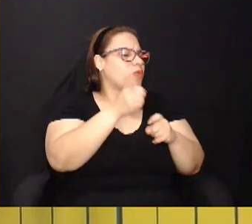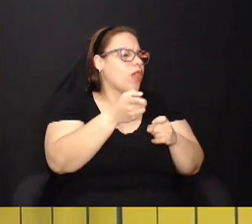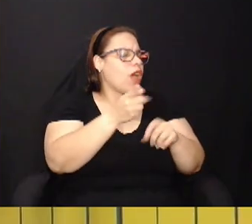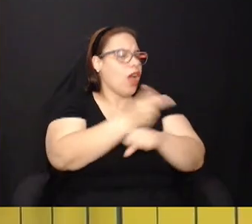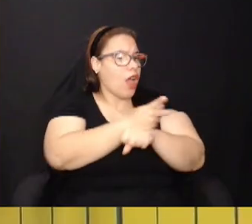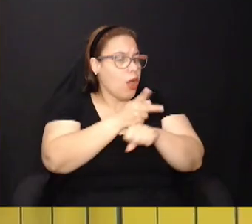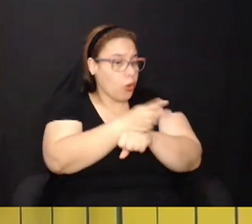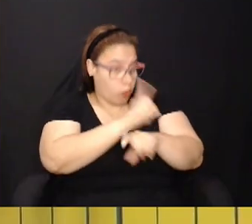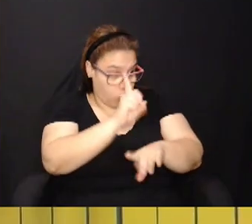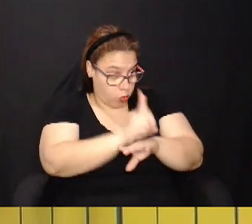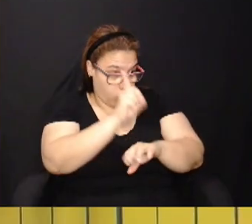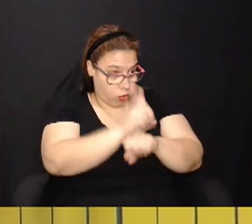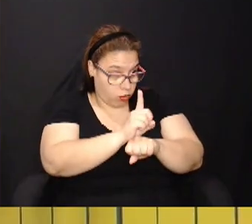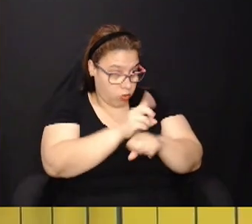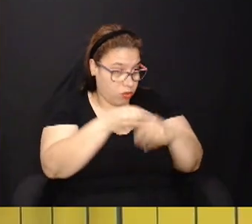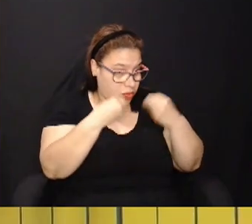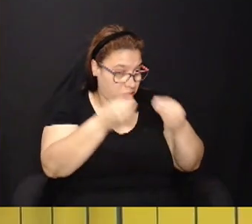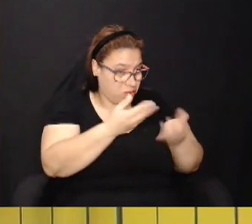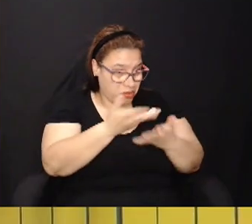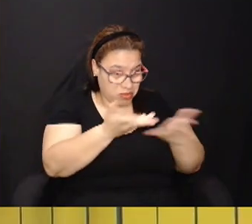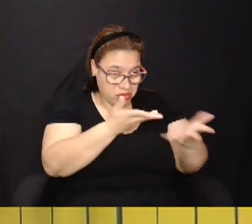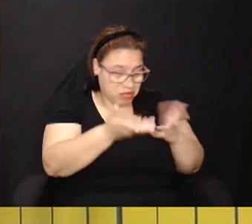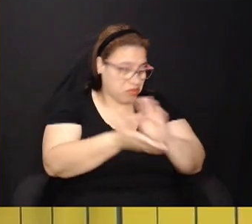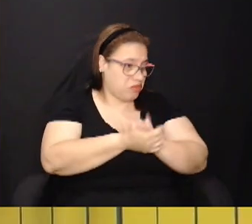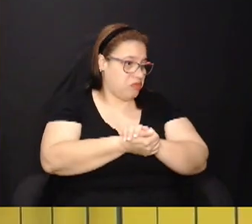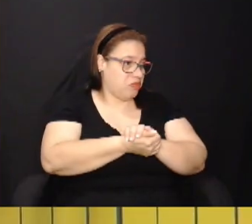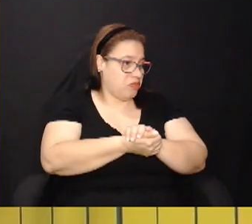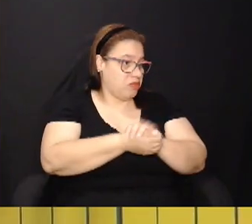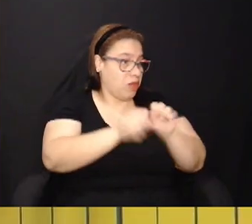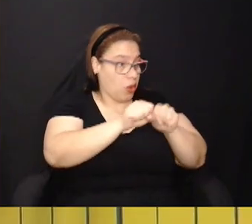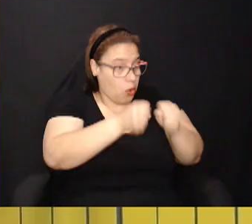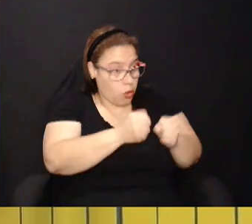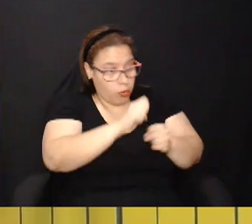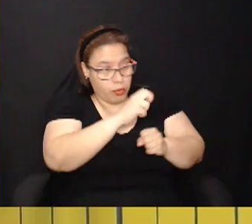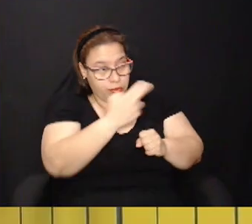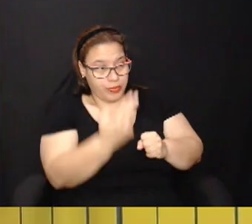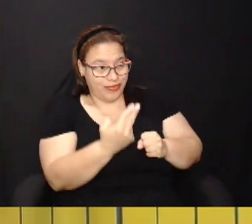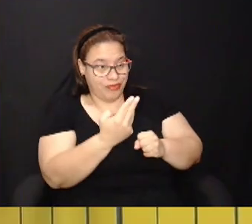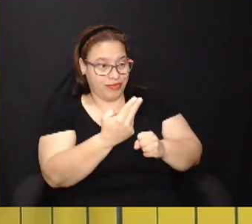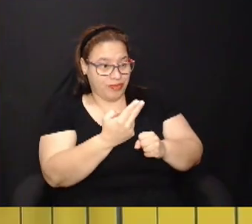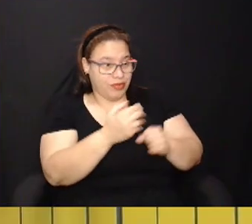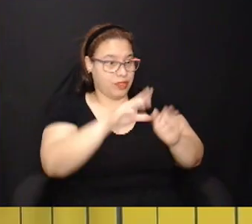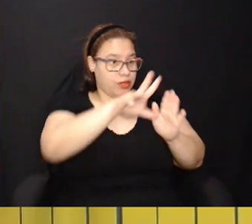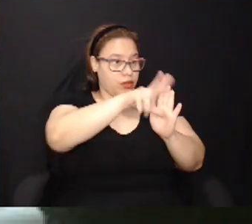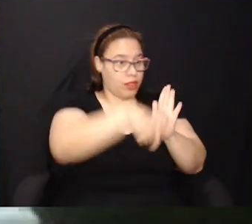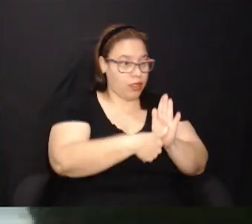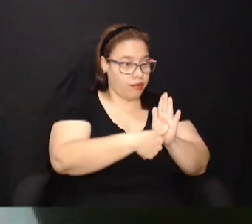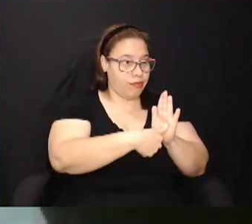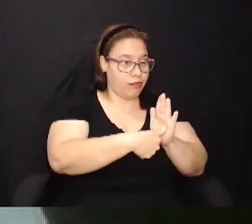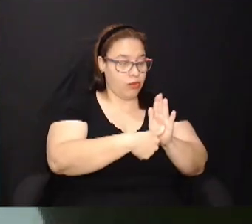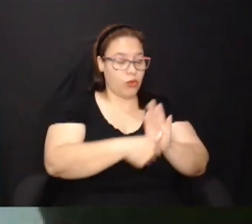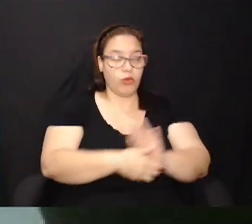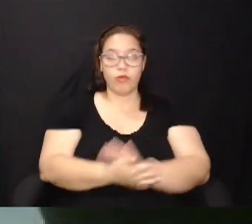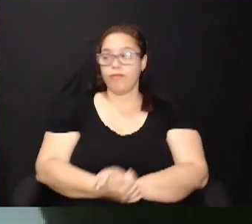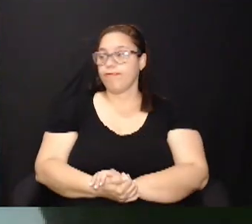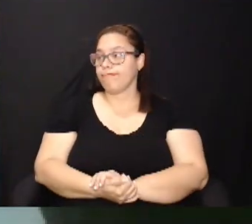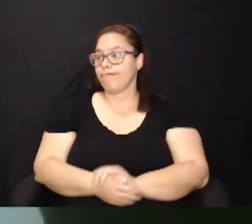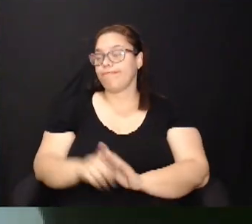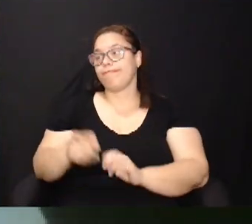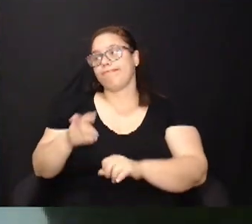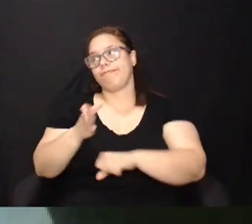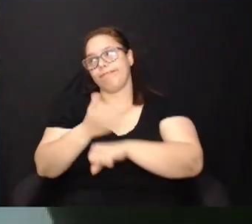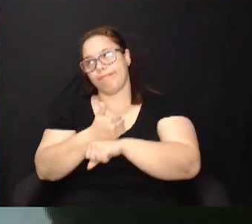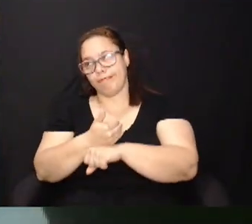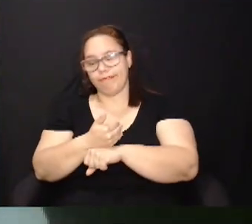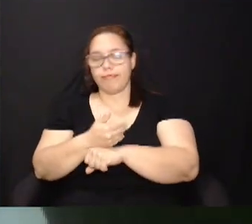a qual momento? No caso de quebra e no caso de extravio? Tá, antes de falar sobre os seus direitos, eu vou te